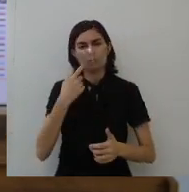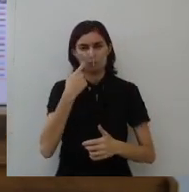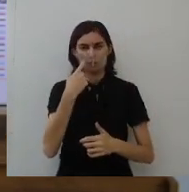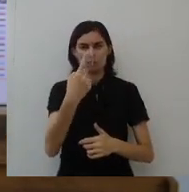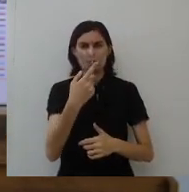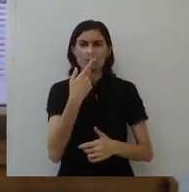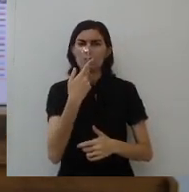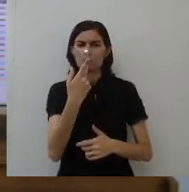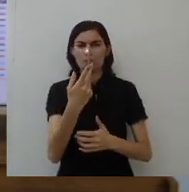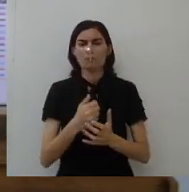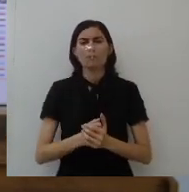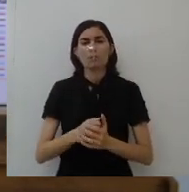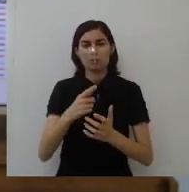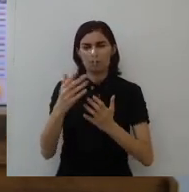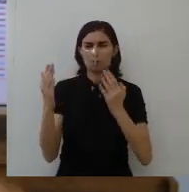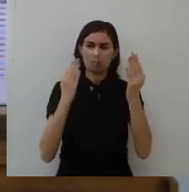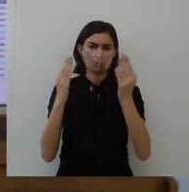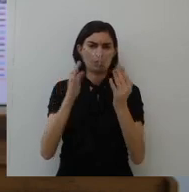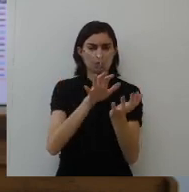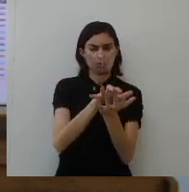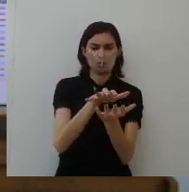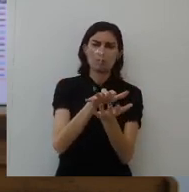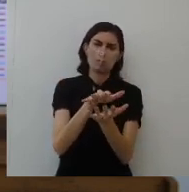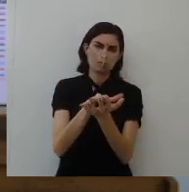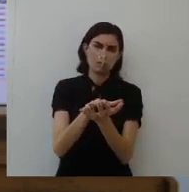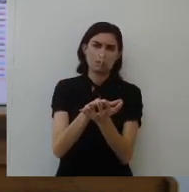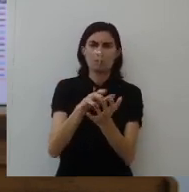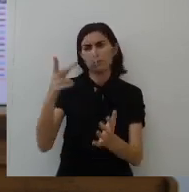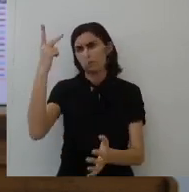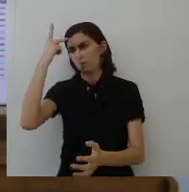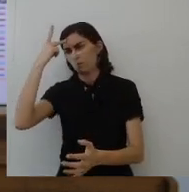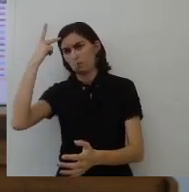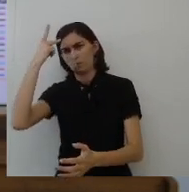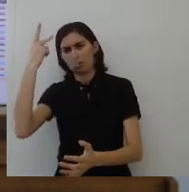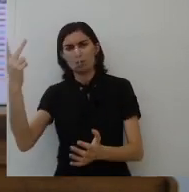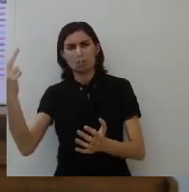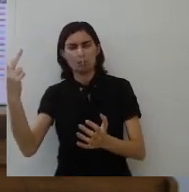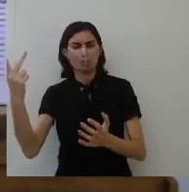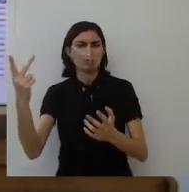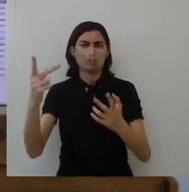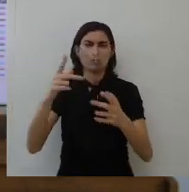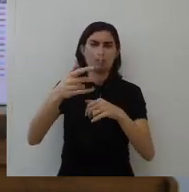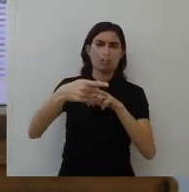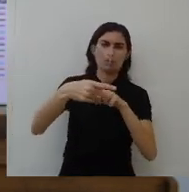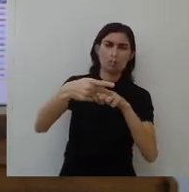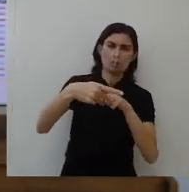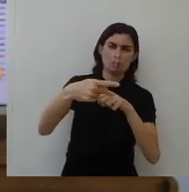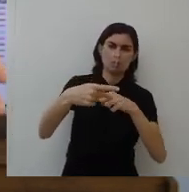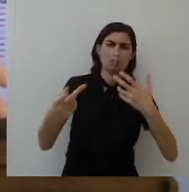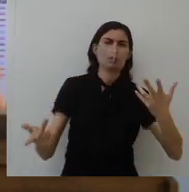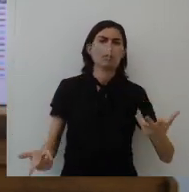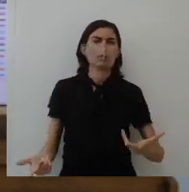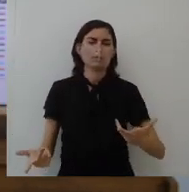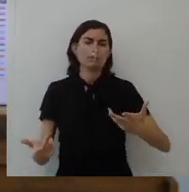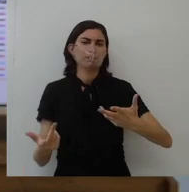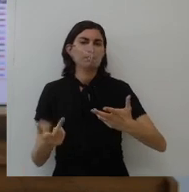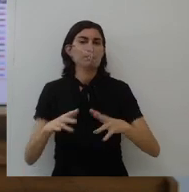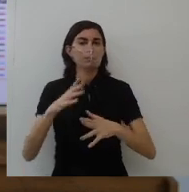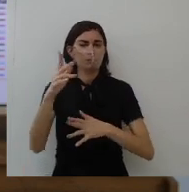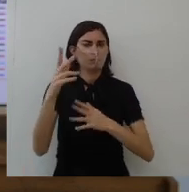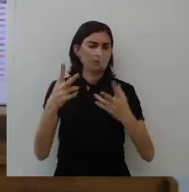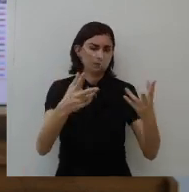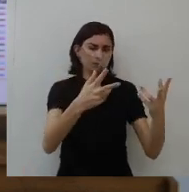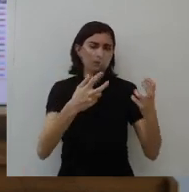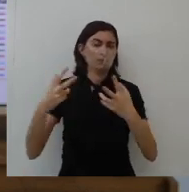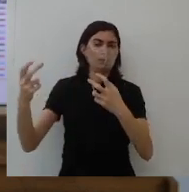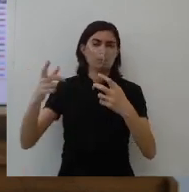fala, se você comparar Recife, né, São Paulo, ou Recife, Petrolina, então você vai perceber